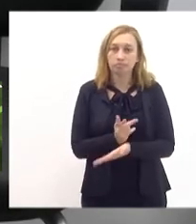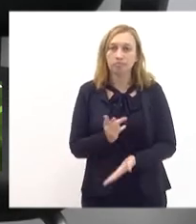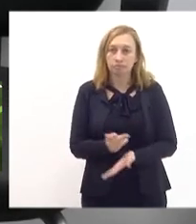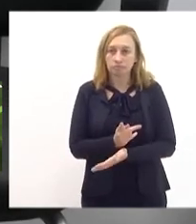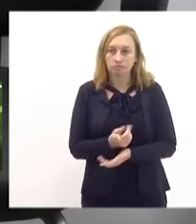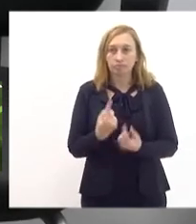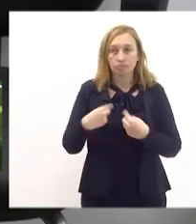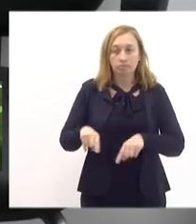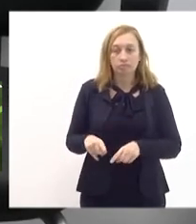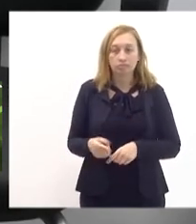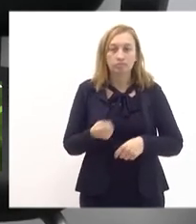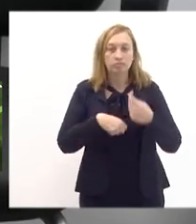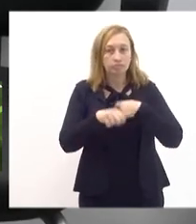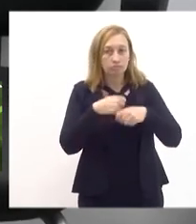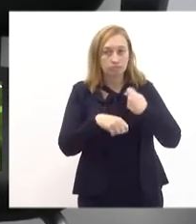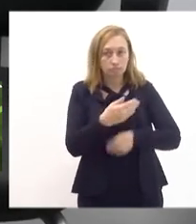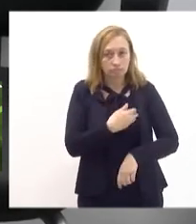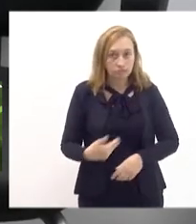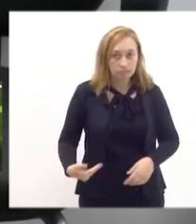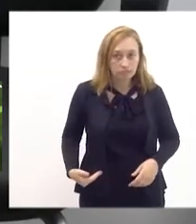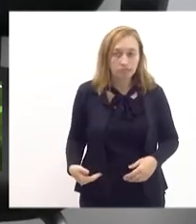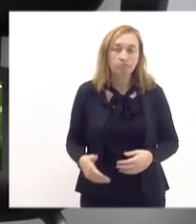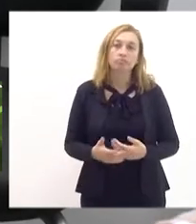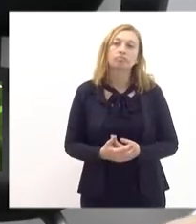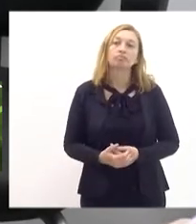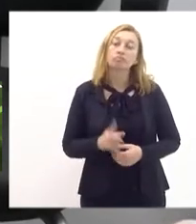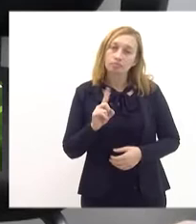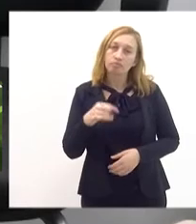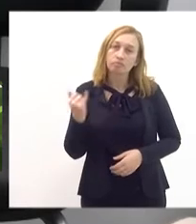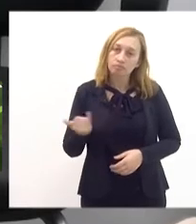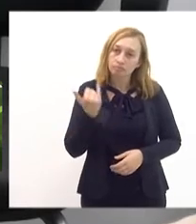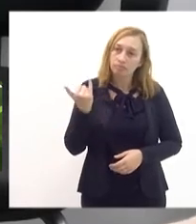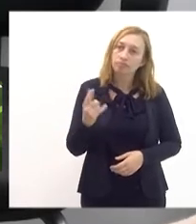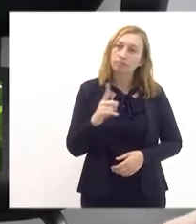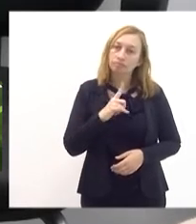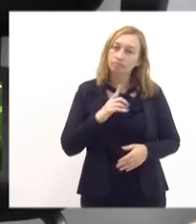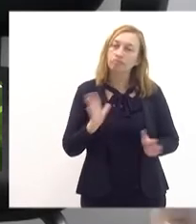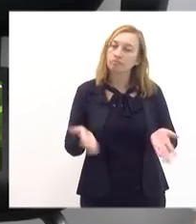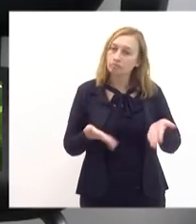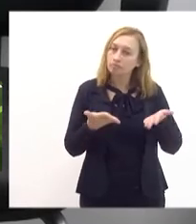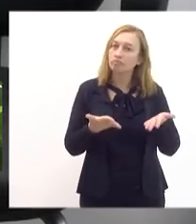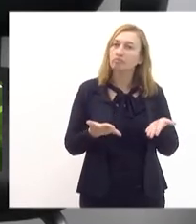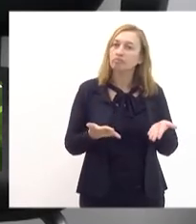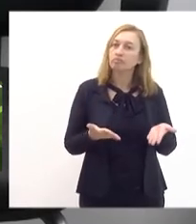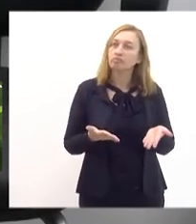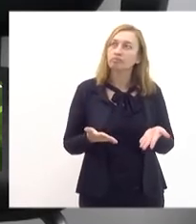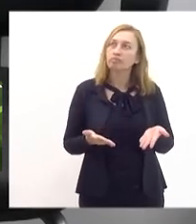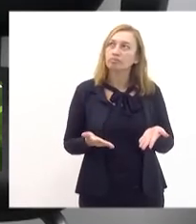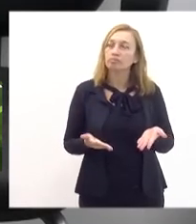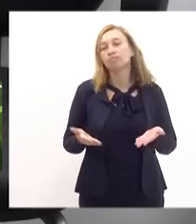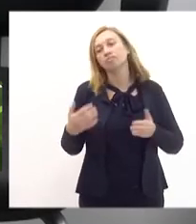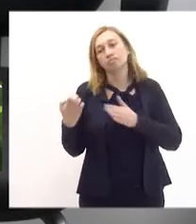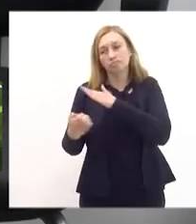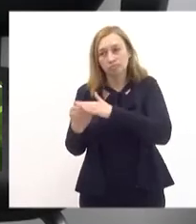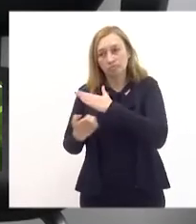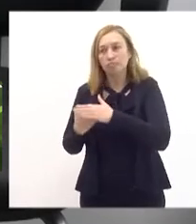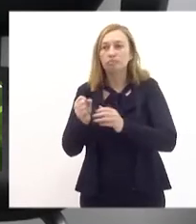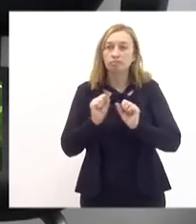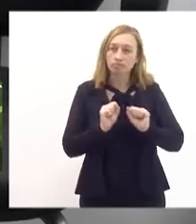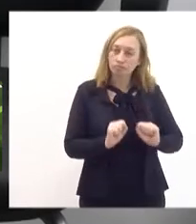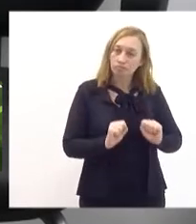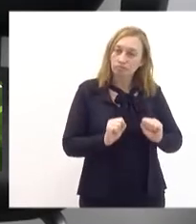contra a administração pública. E é muito importante que tenha um incentivo para que essas empresas